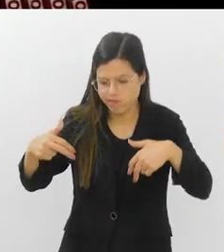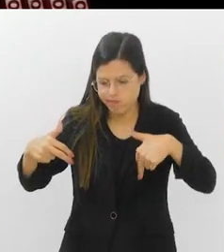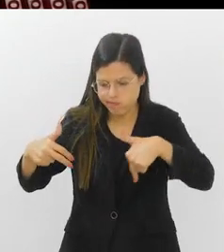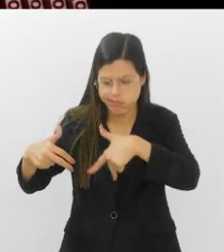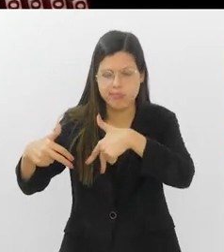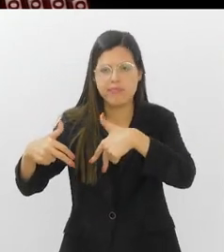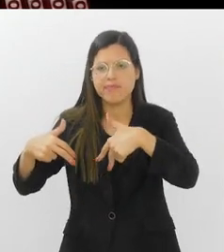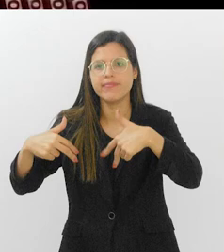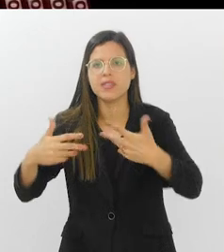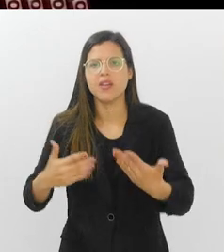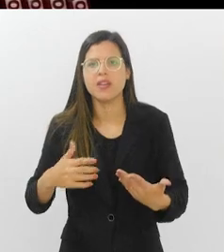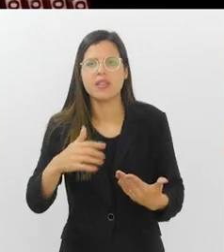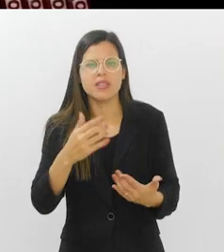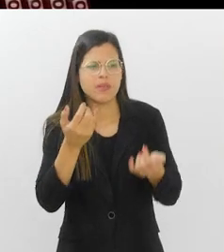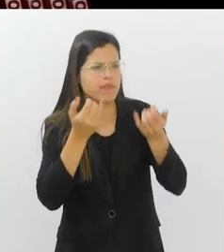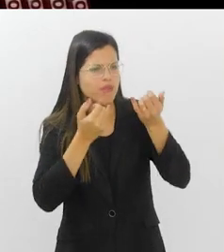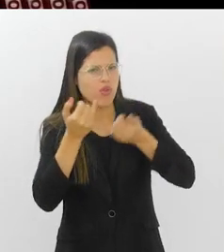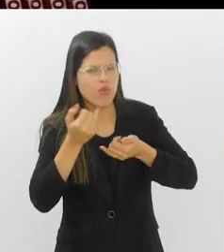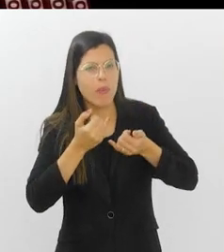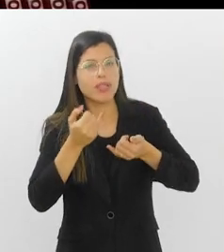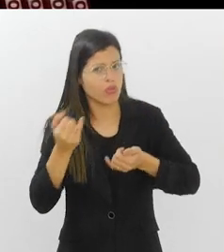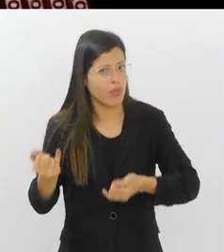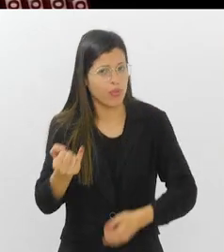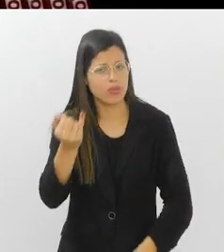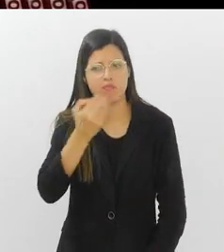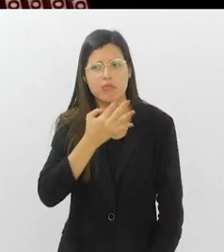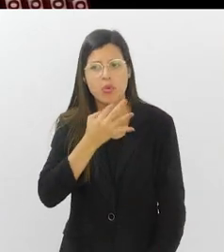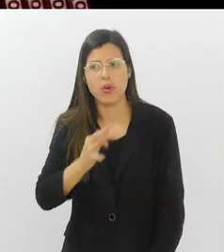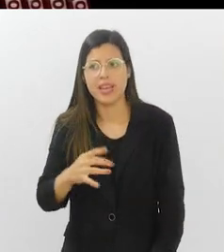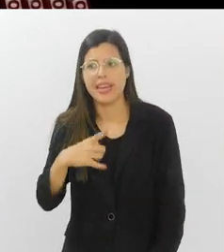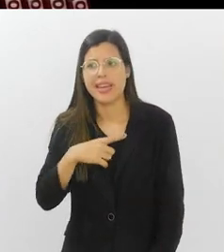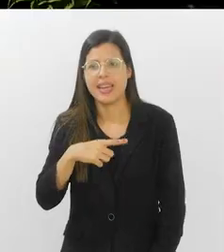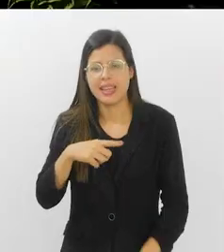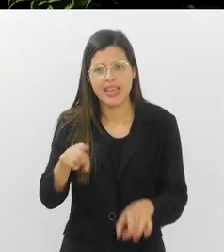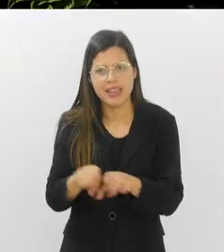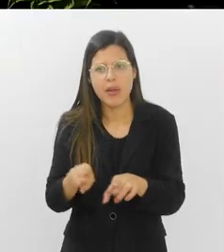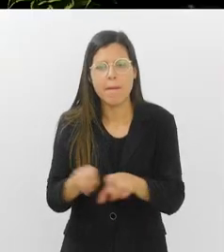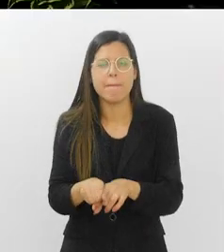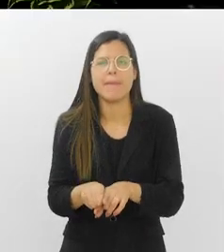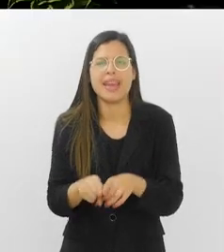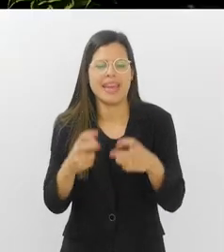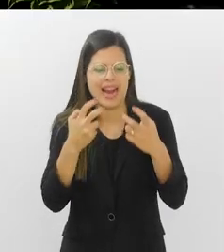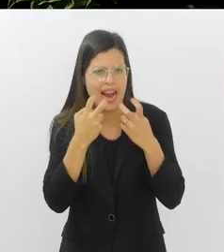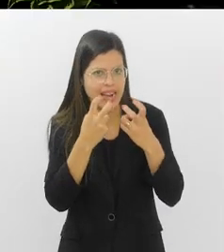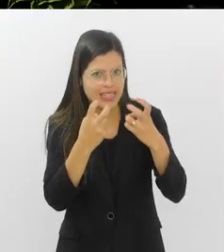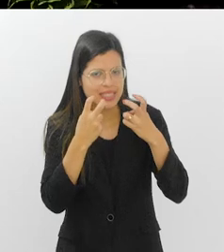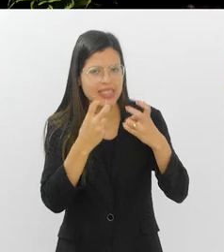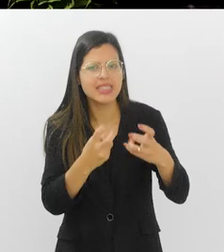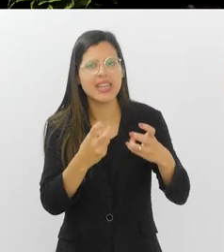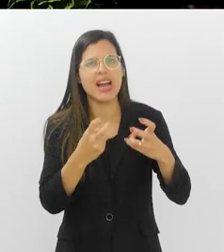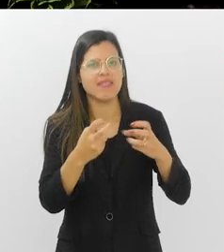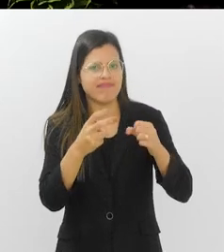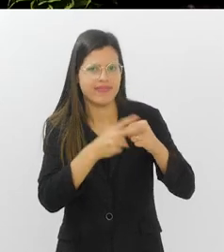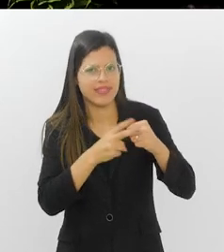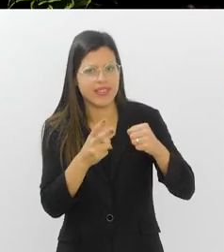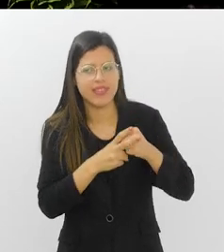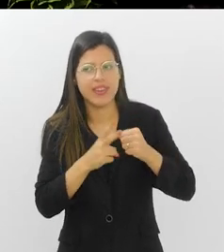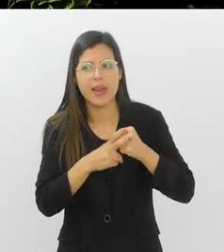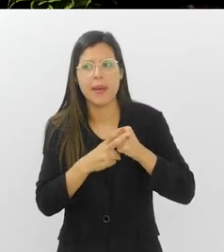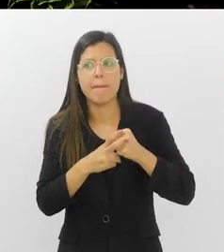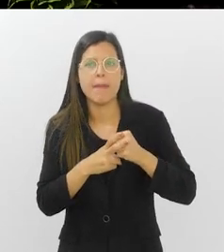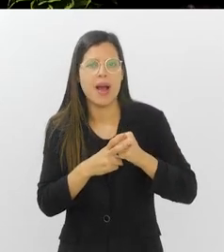me me passou essa informação que é importante que eu desconhecia que tem essa questão verbal também que é preciso